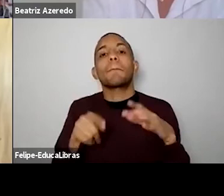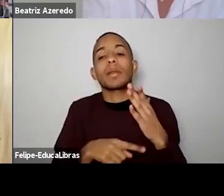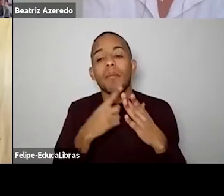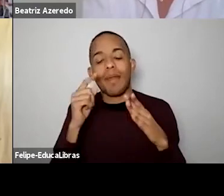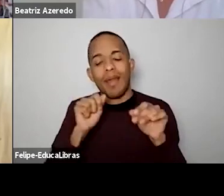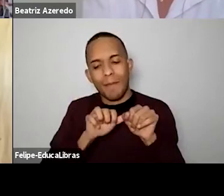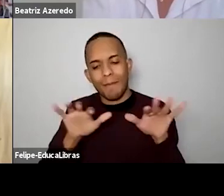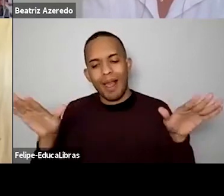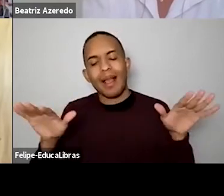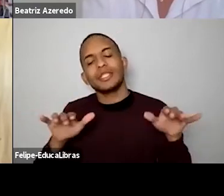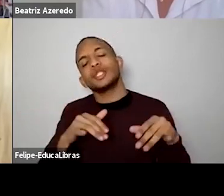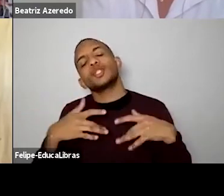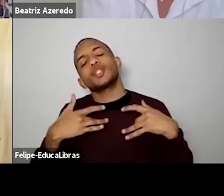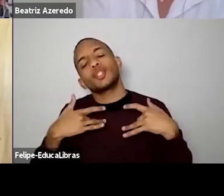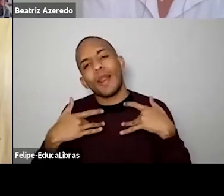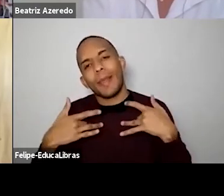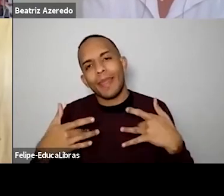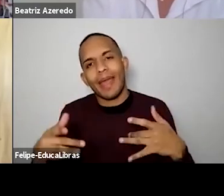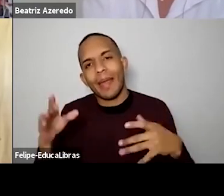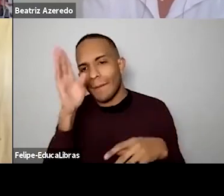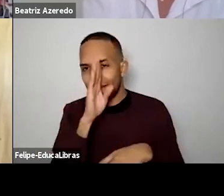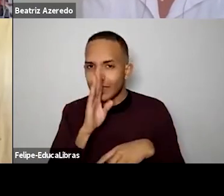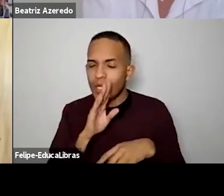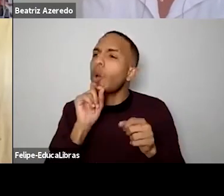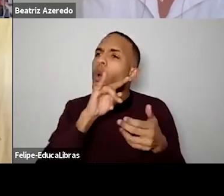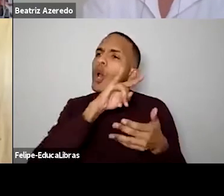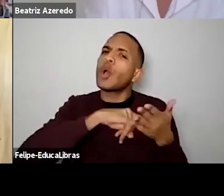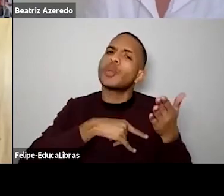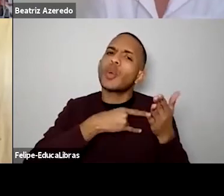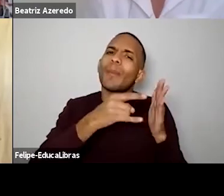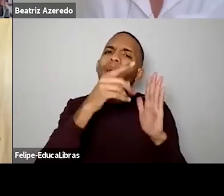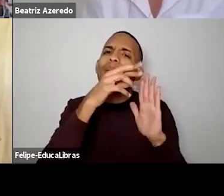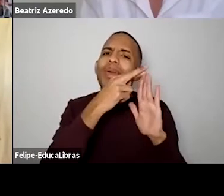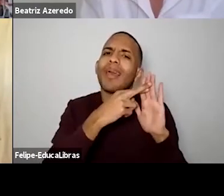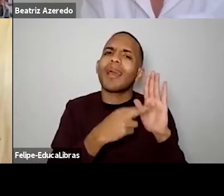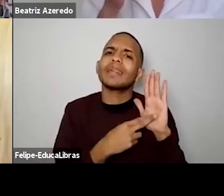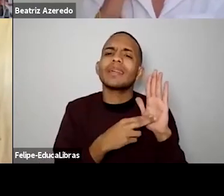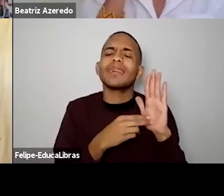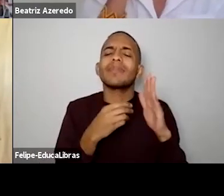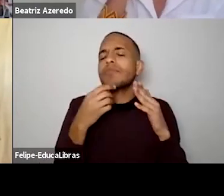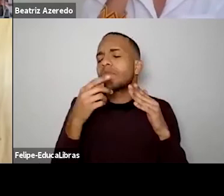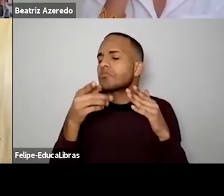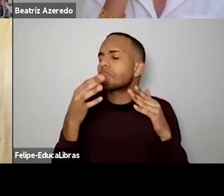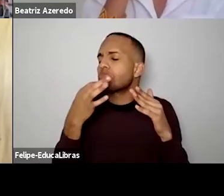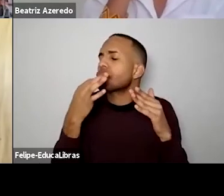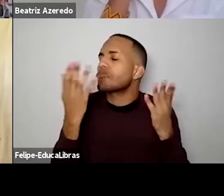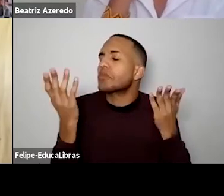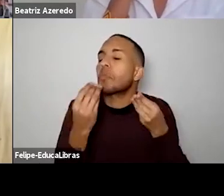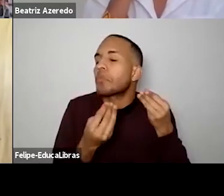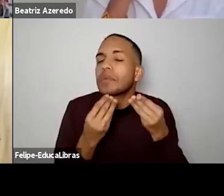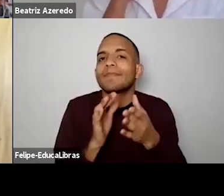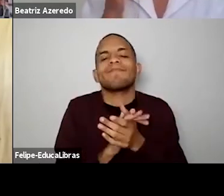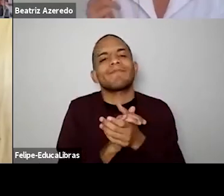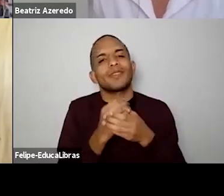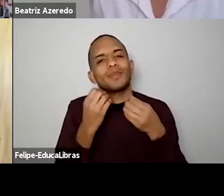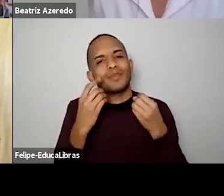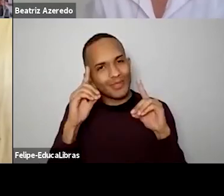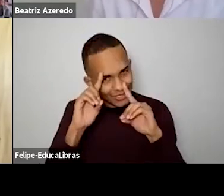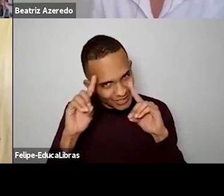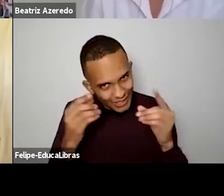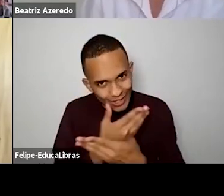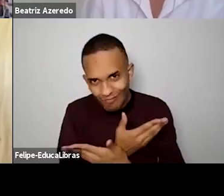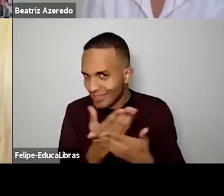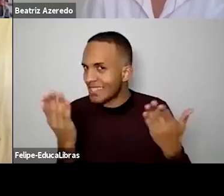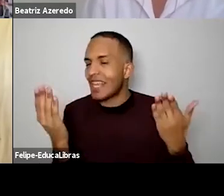gente o que esse documento te diz. Oi, bom dia a todos. Bom, primeiro eu agradeço pelo